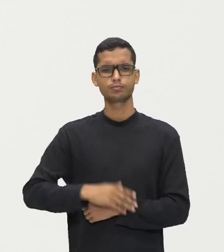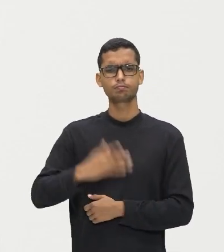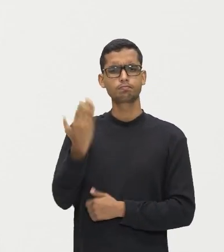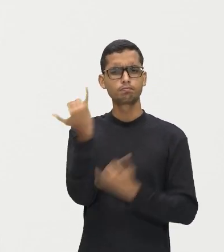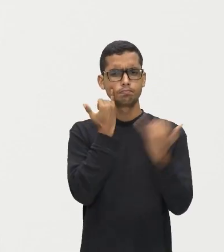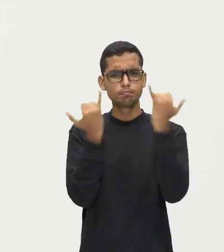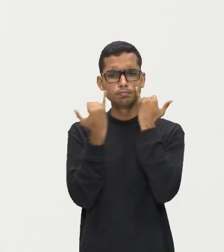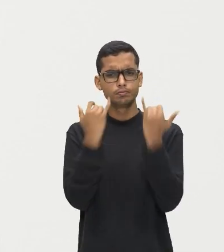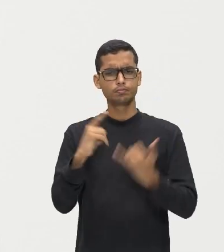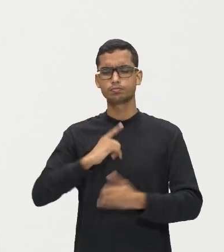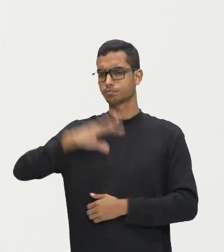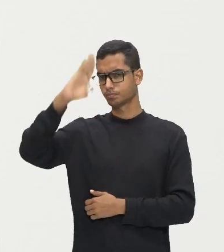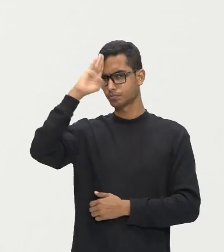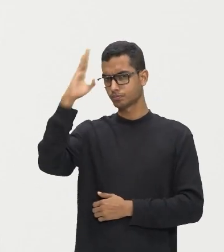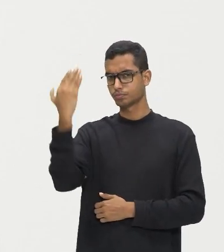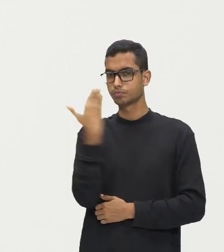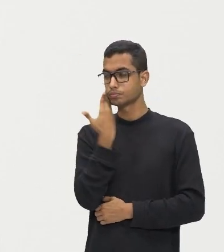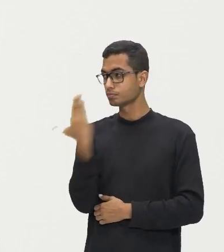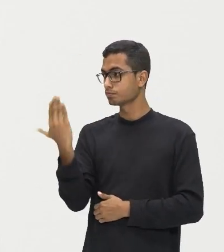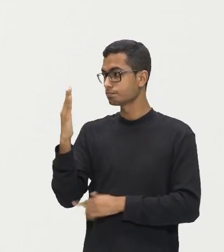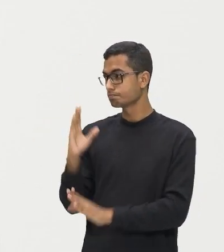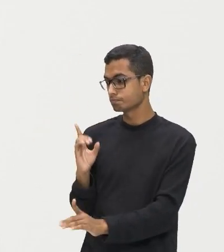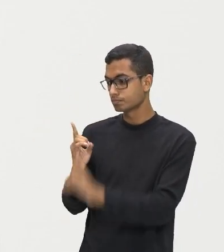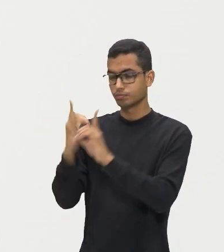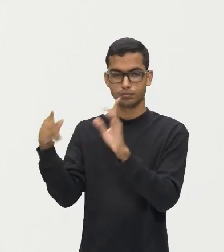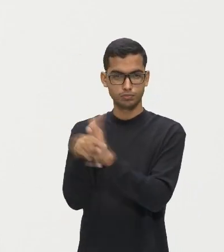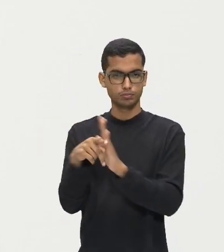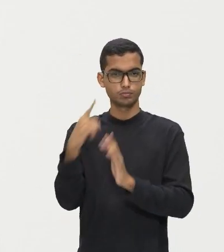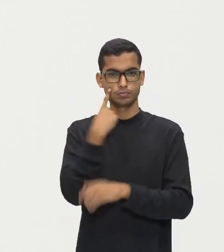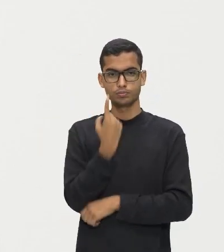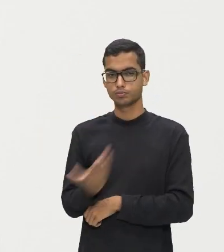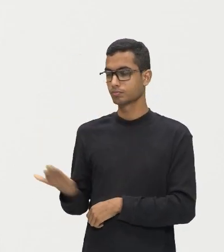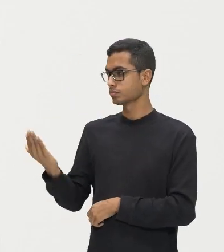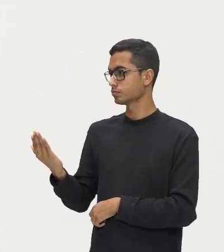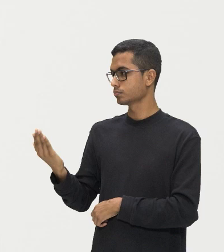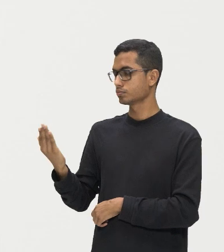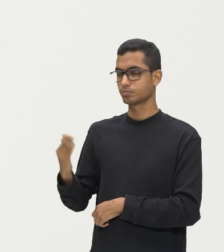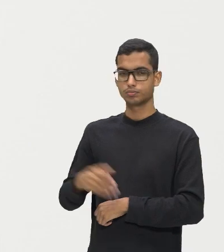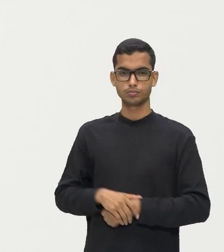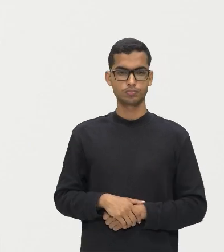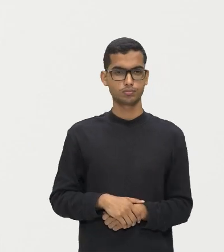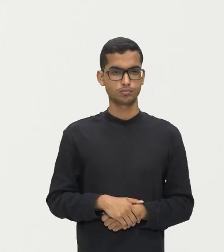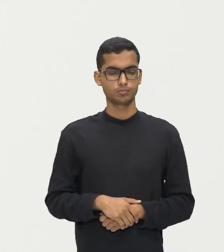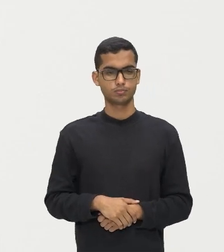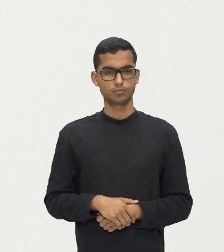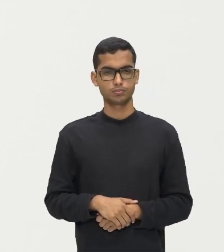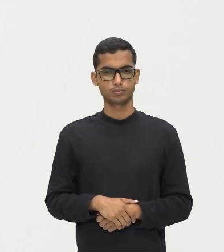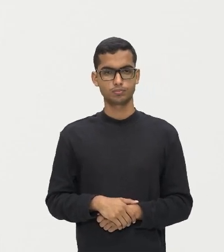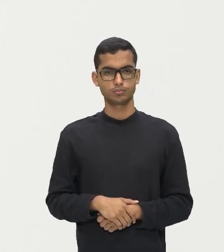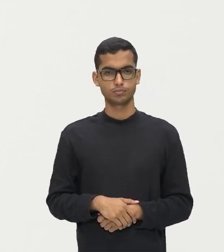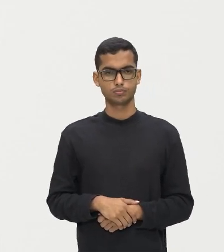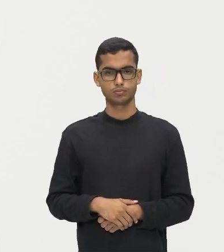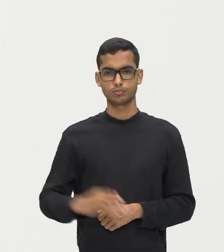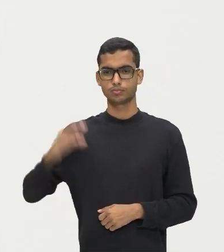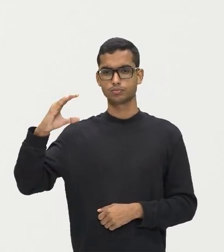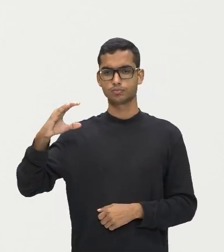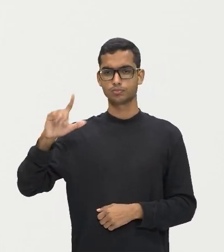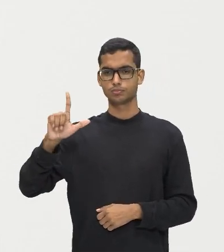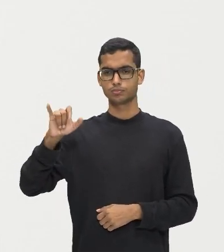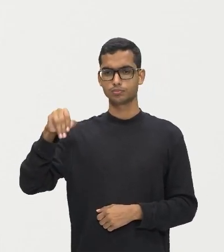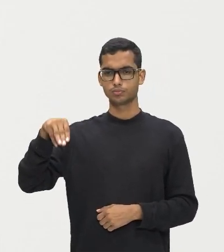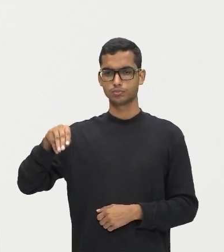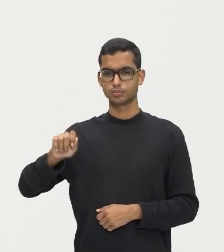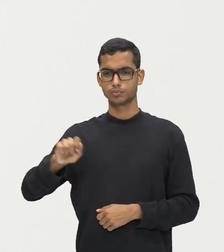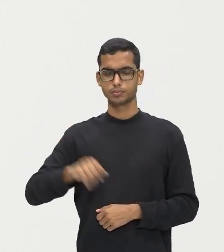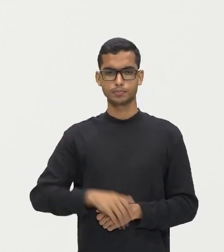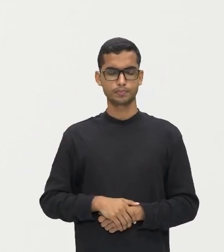informação principal que eu vou encontrar dentro desse mapa? Vou lá no meu título. Meu título é Clima, Brasil